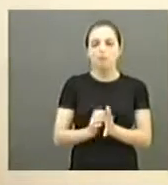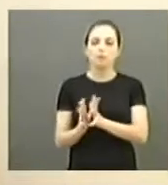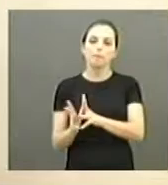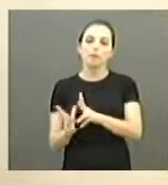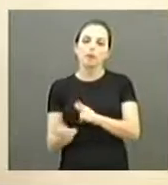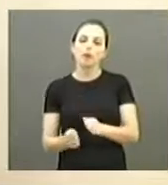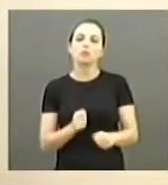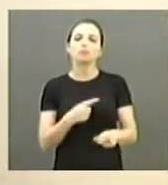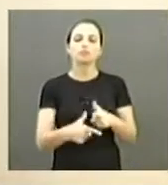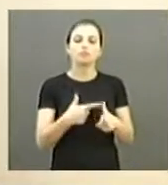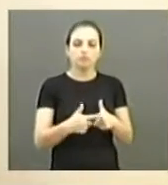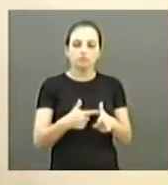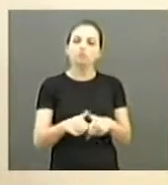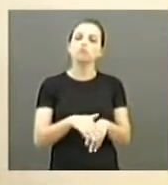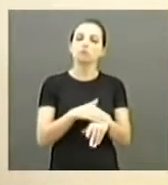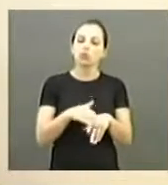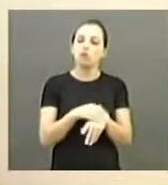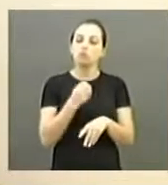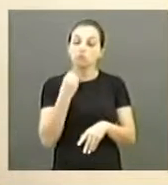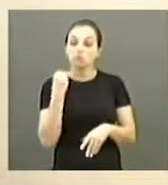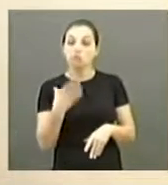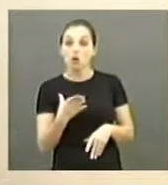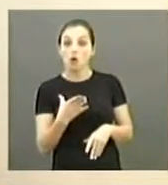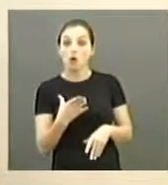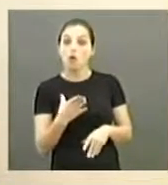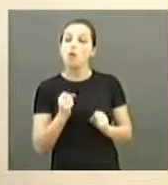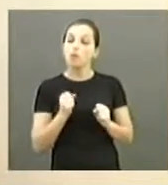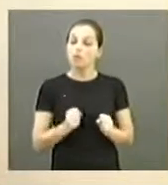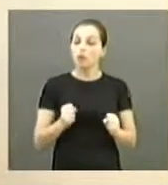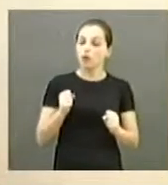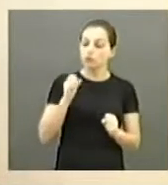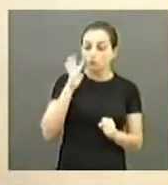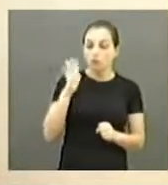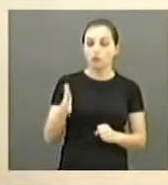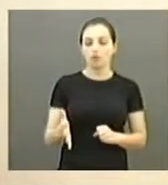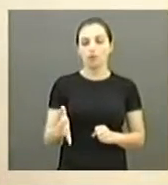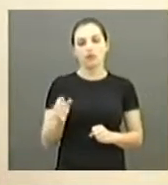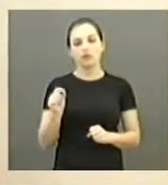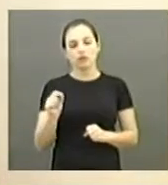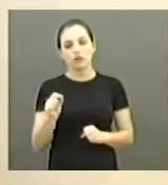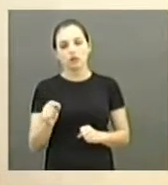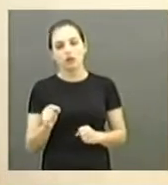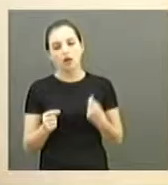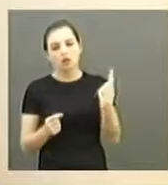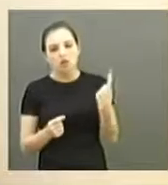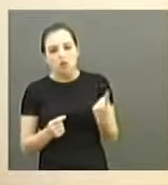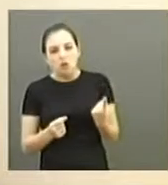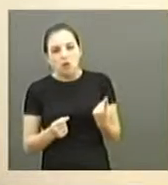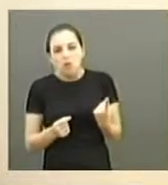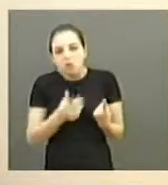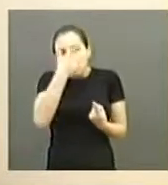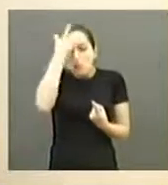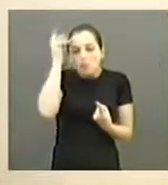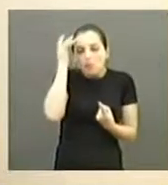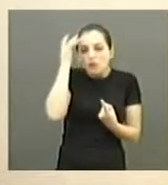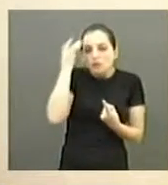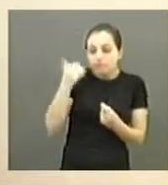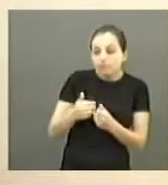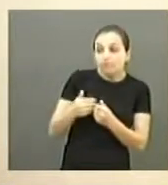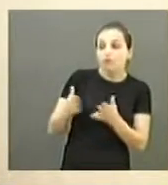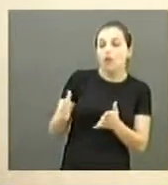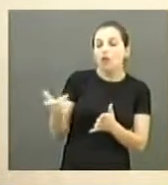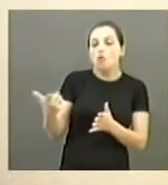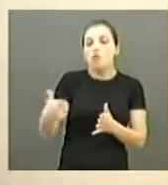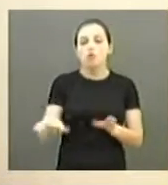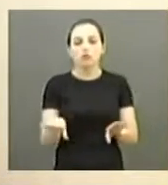problema que é bem conversado é passível de resolução. Às vezes, um abre mão, o outro abre um pouco